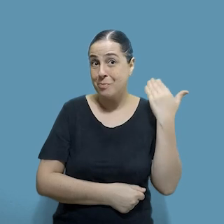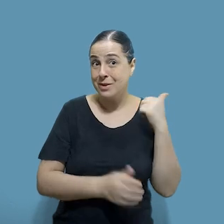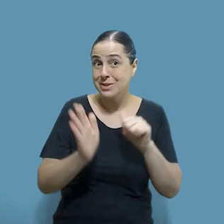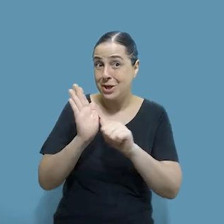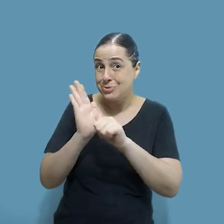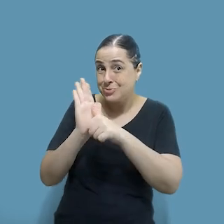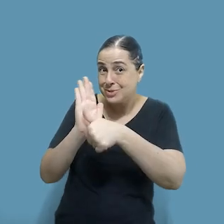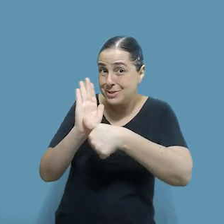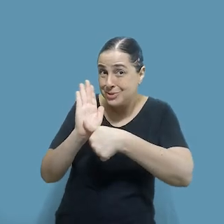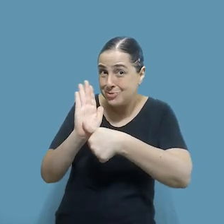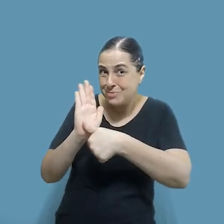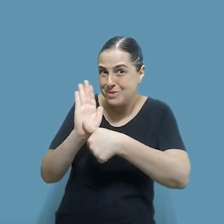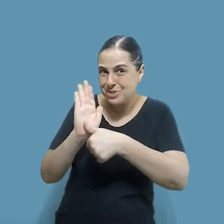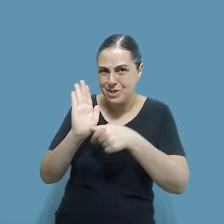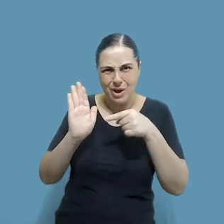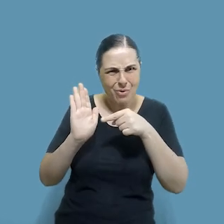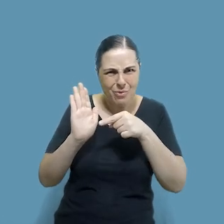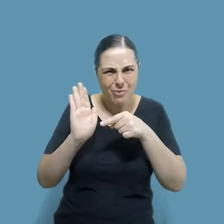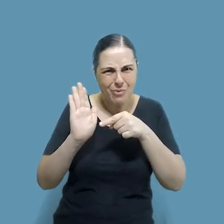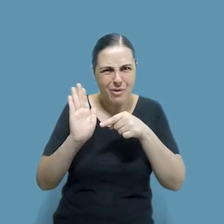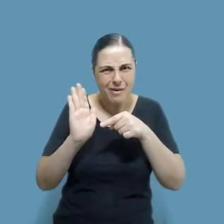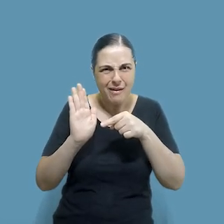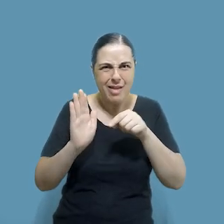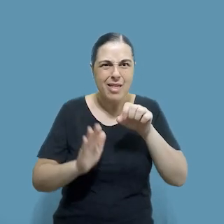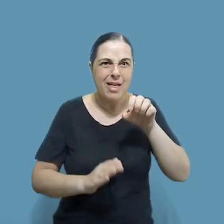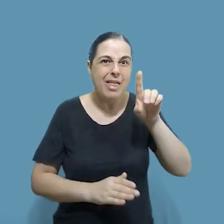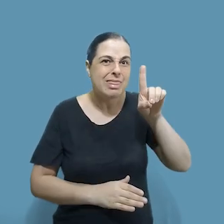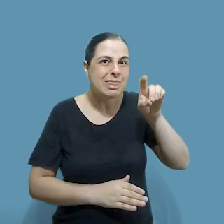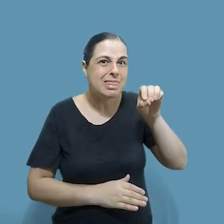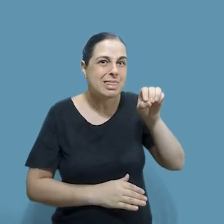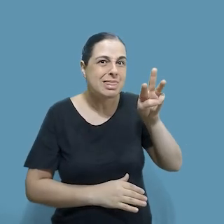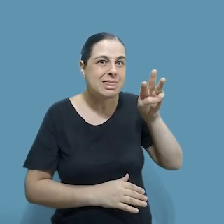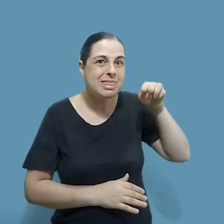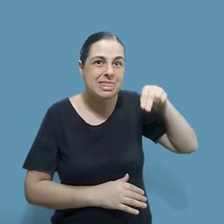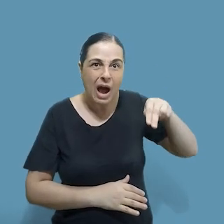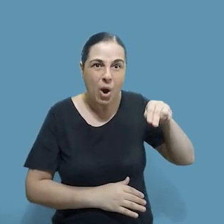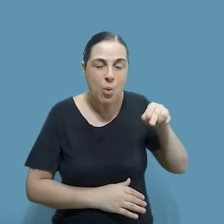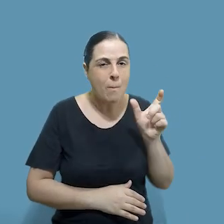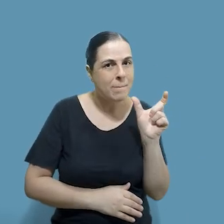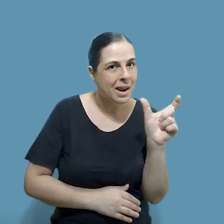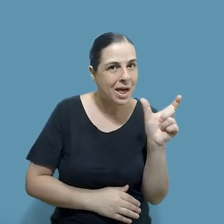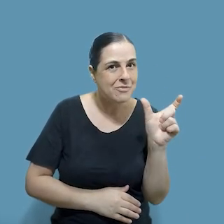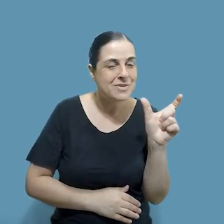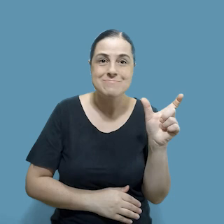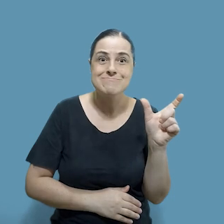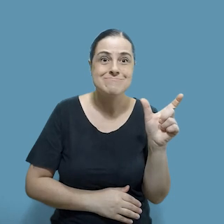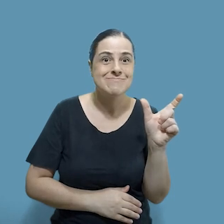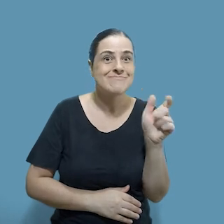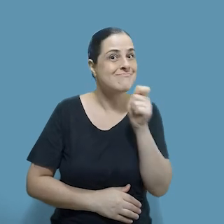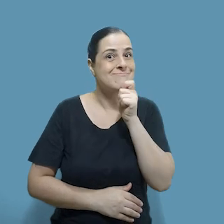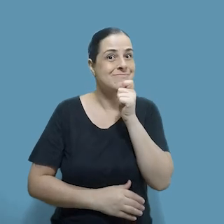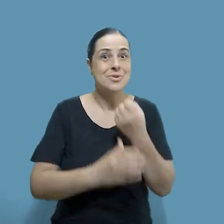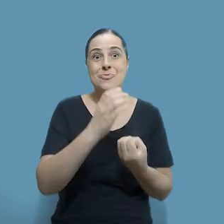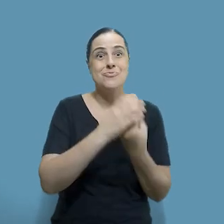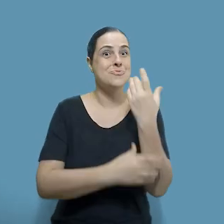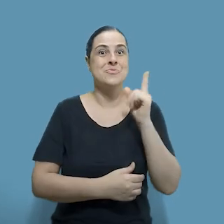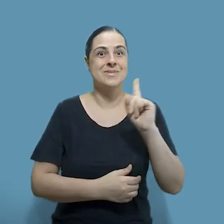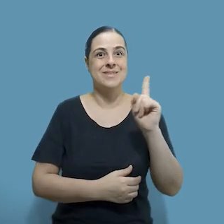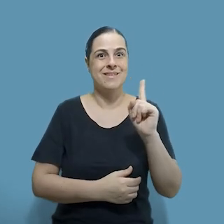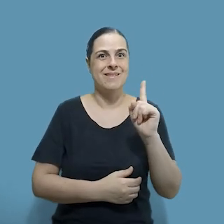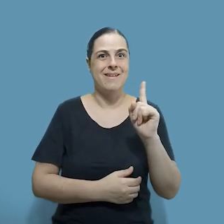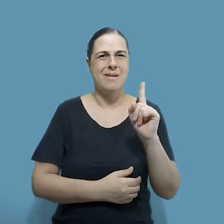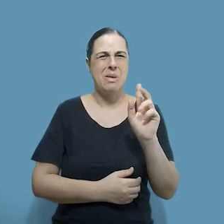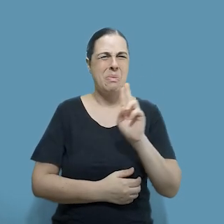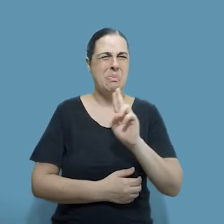e normalmente eram escondidos. Bom, minha avó se pôs em campo, achou uma massagista